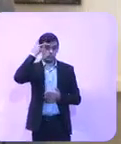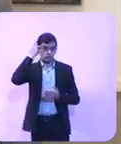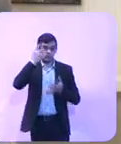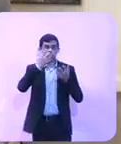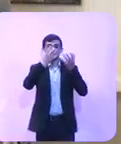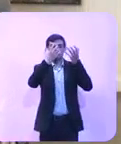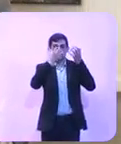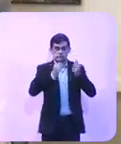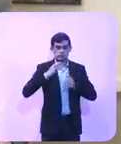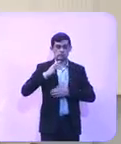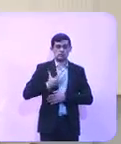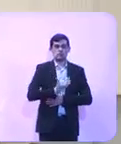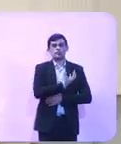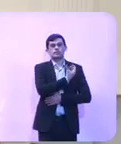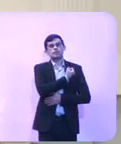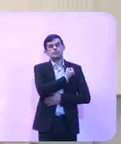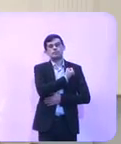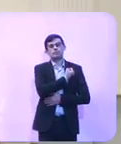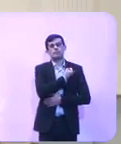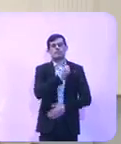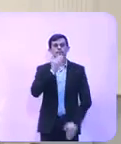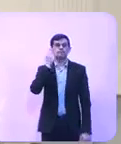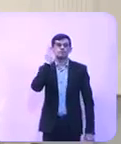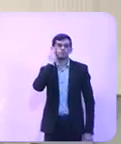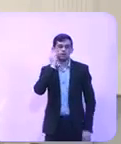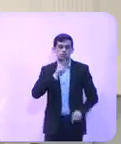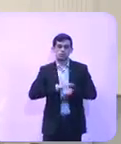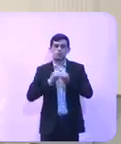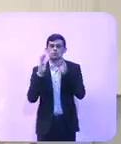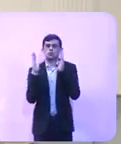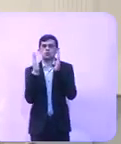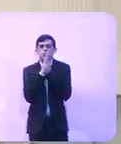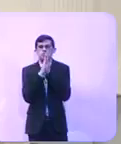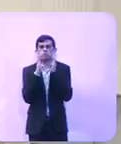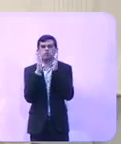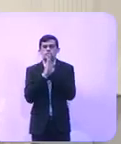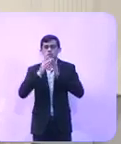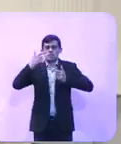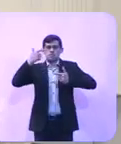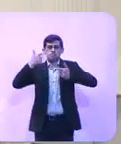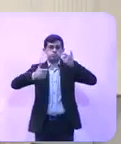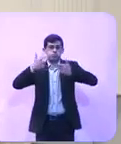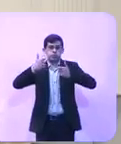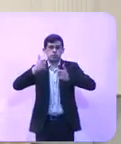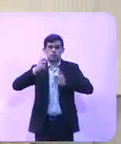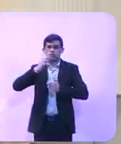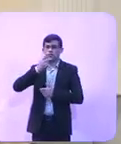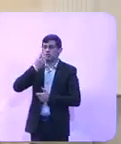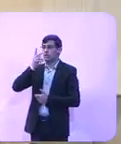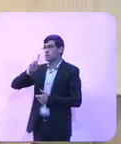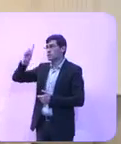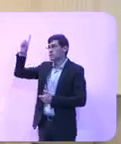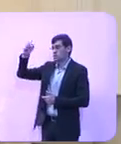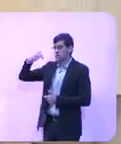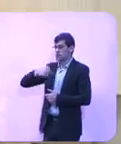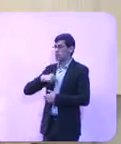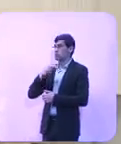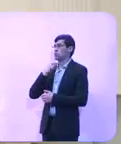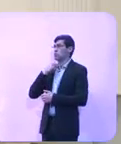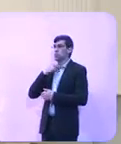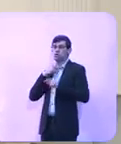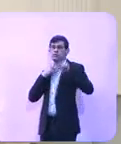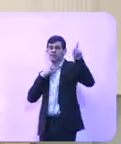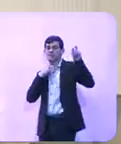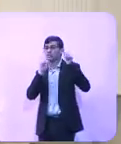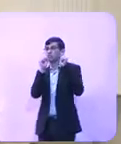receber salvação. Sabe, quando a gente está orando uma oração dessa, a gente está dizendo: Senhor, agora eu não posso estar lá com